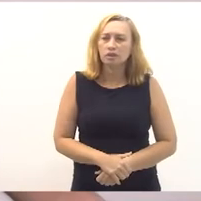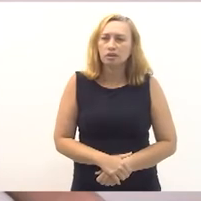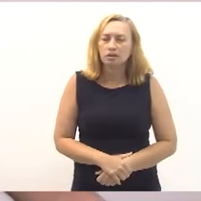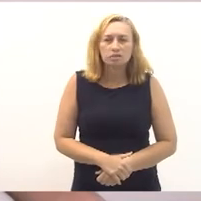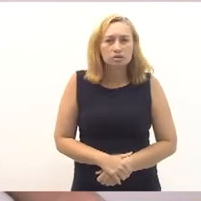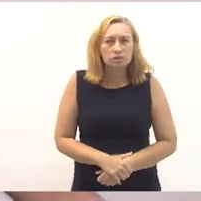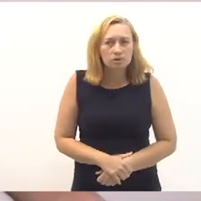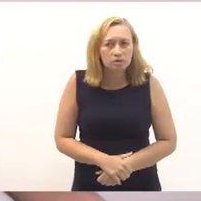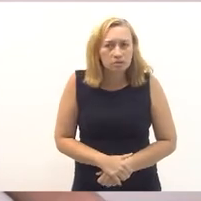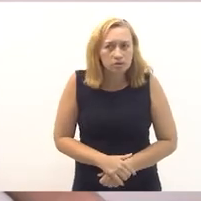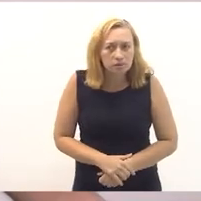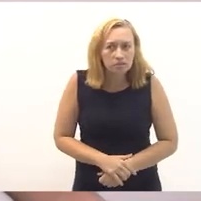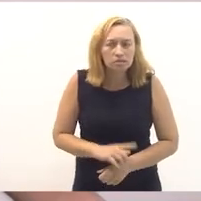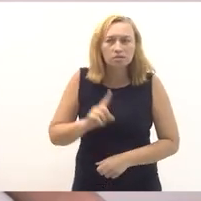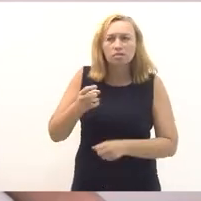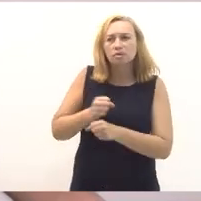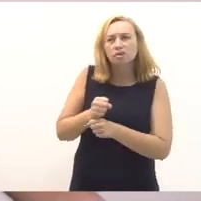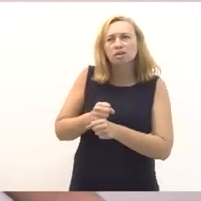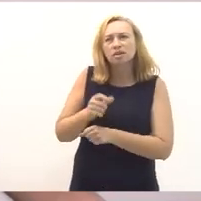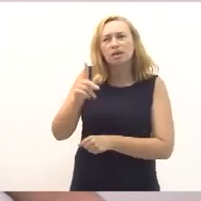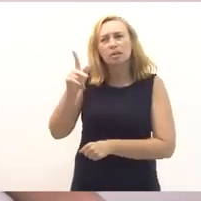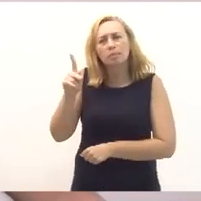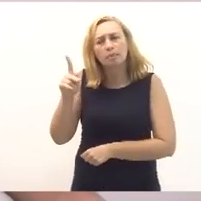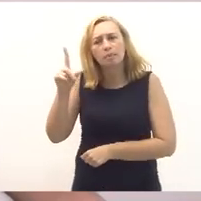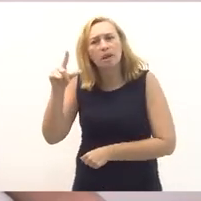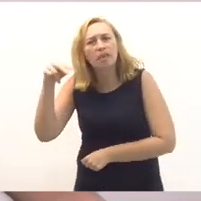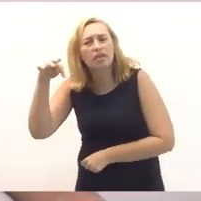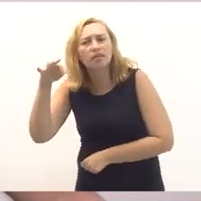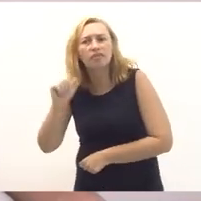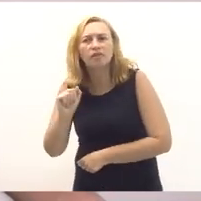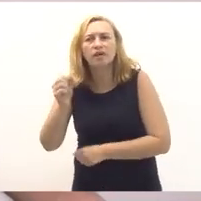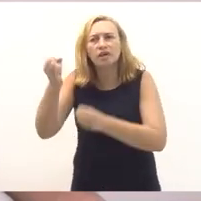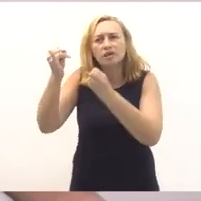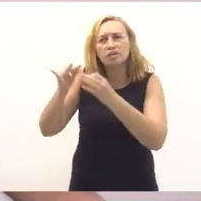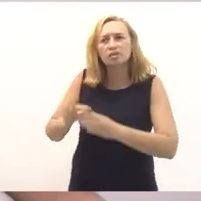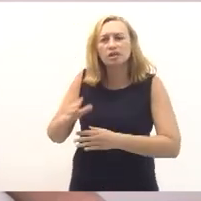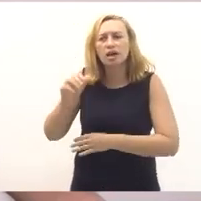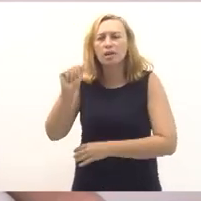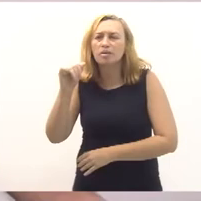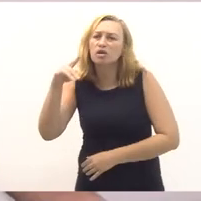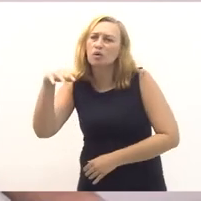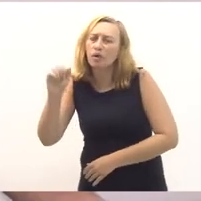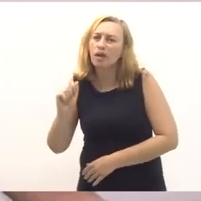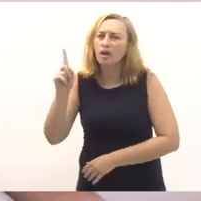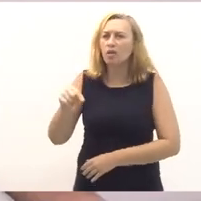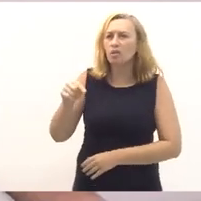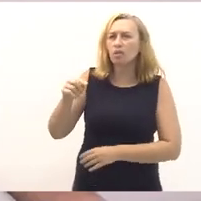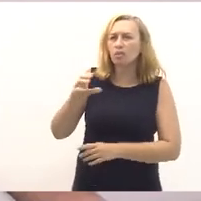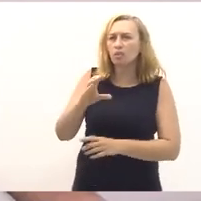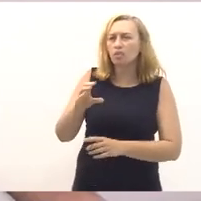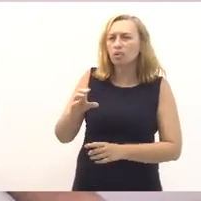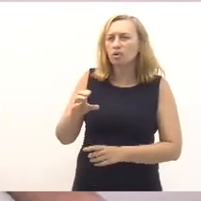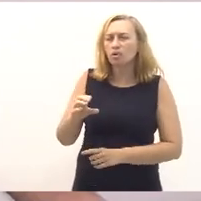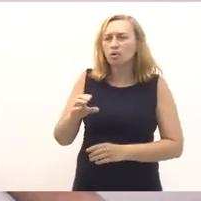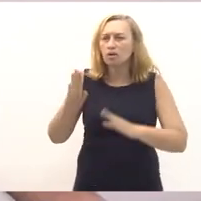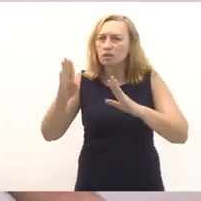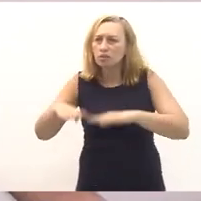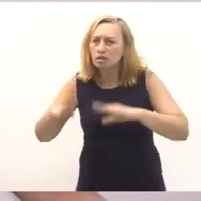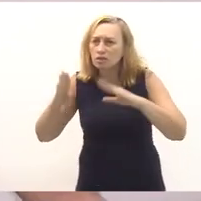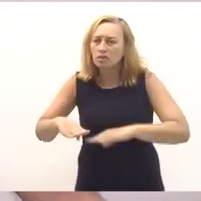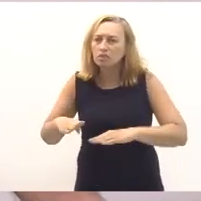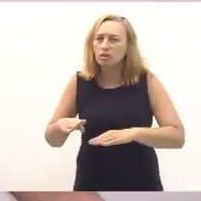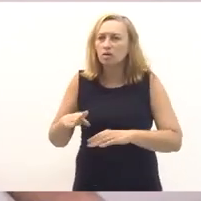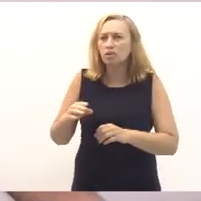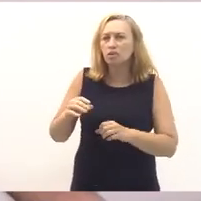5.000 anos essa planta traz esclarecer a minha ou e no culto tradicional o nome mais antigo que se dá